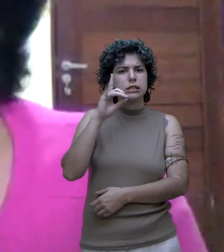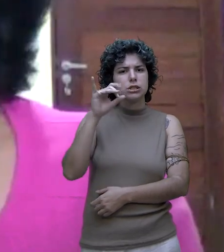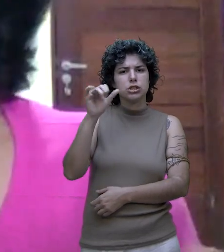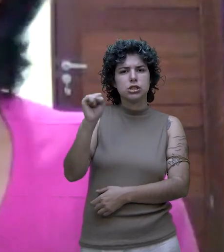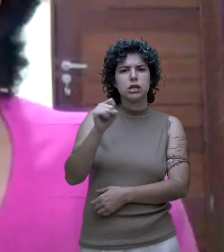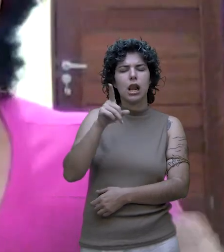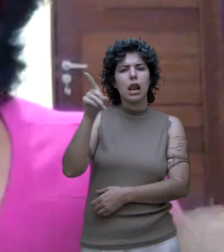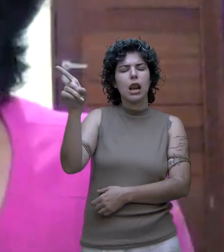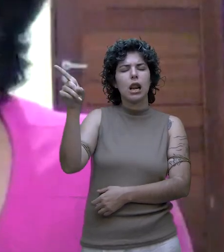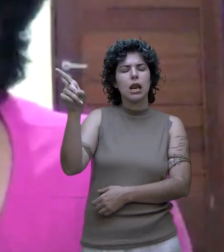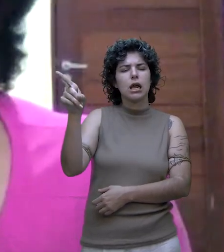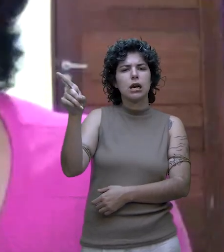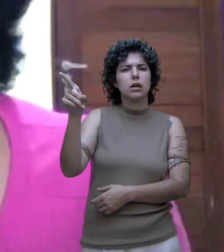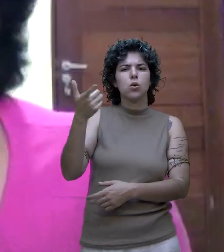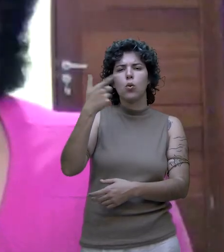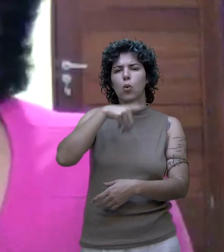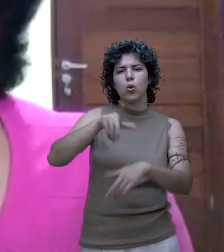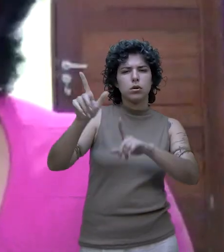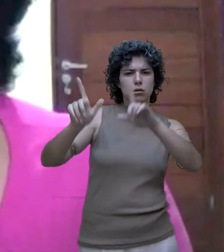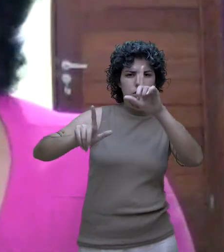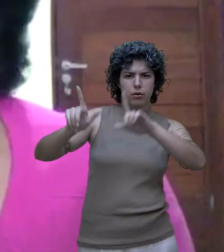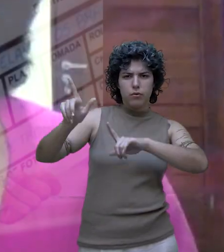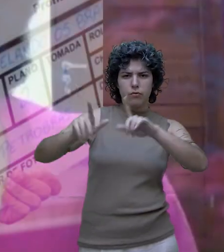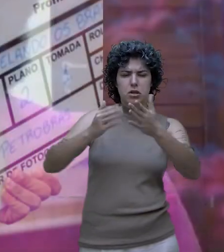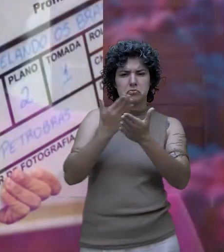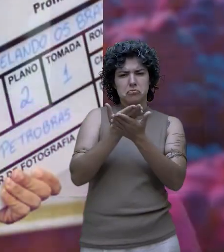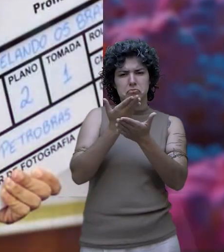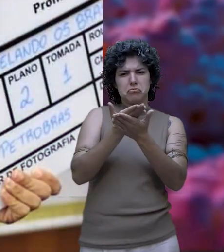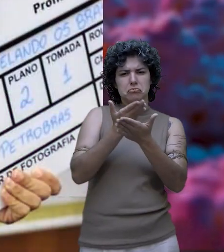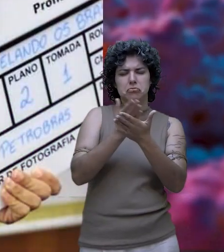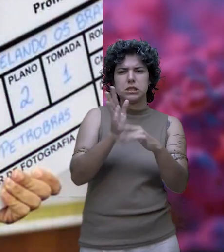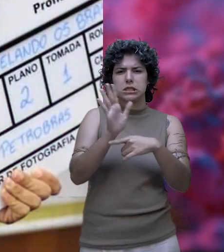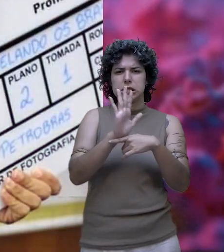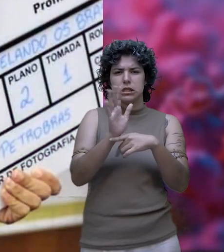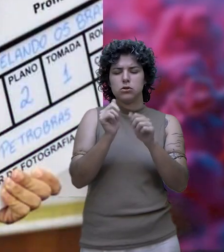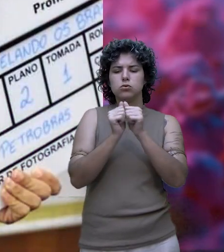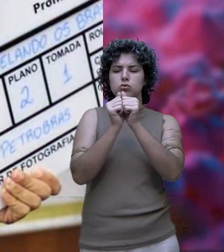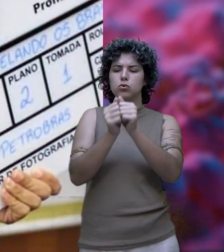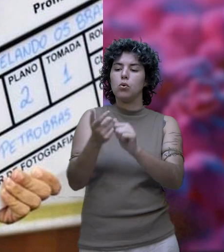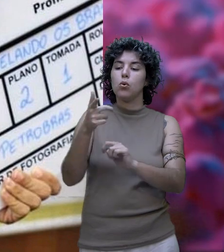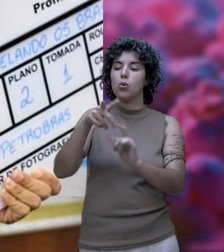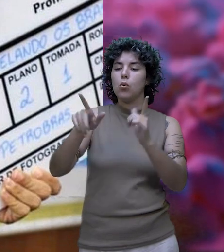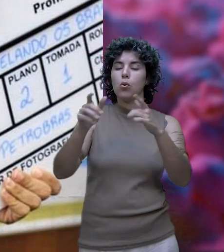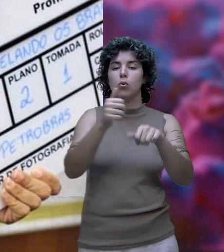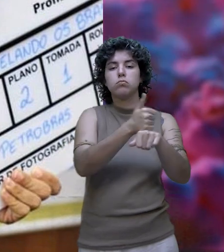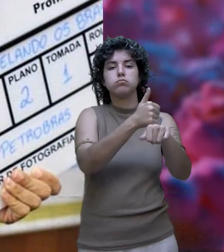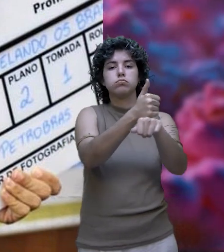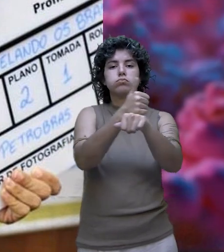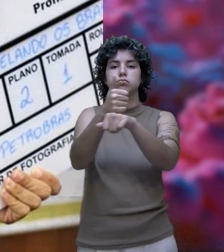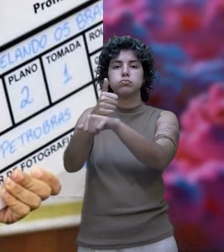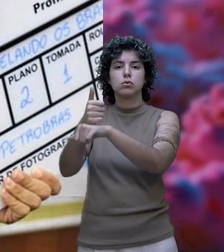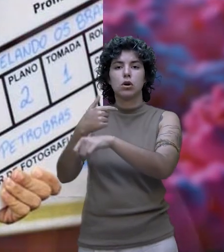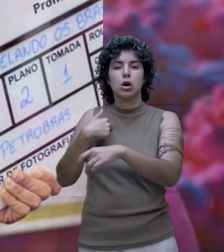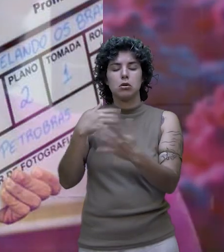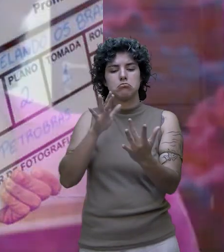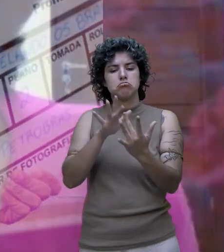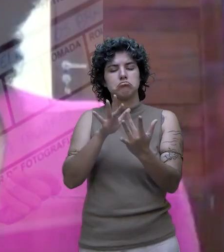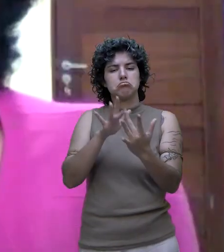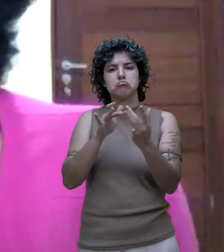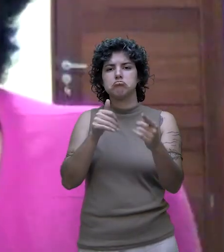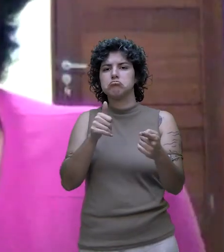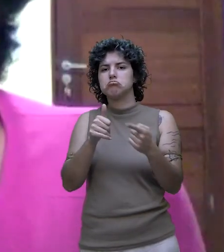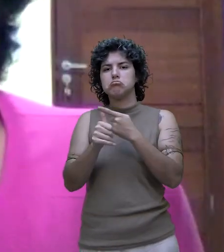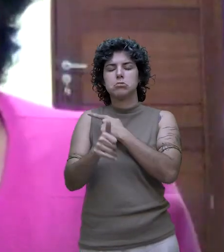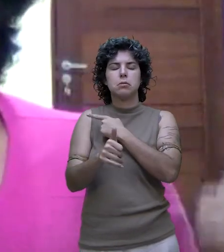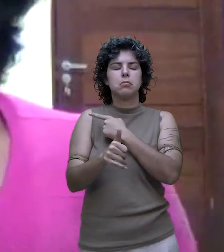profissionais, que foi importantíssimo, importantíssimo. Foi ali que eu tive o conhecimento, o primeiro contato com